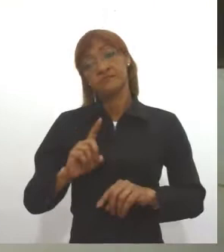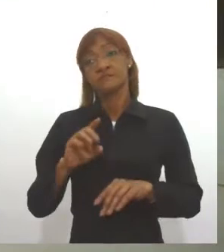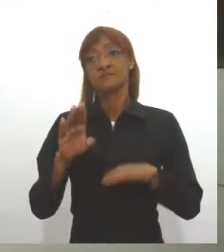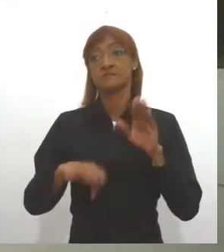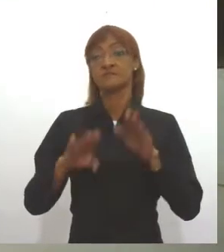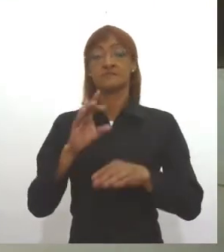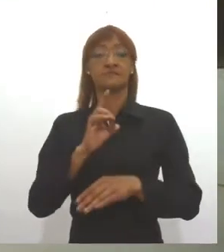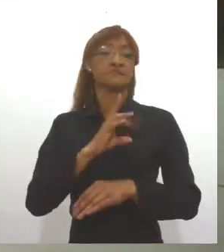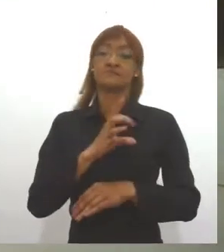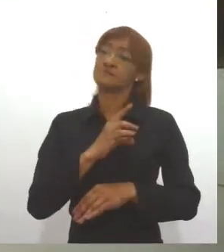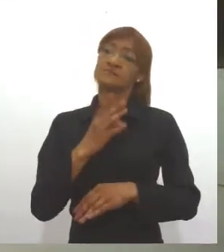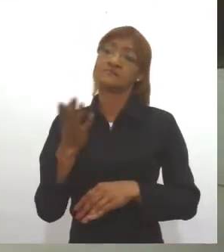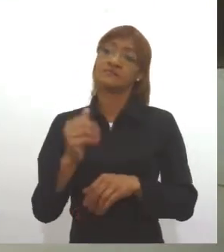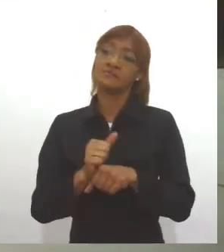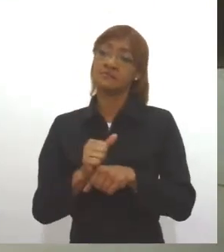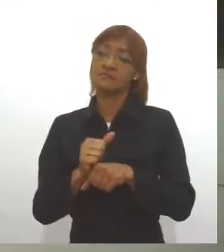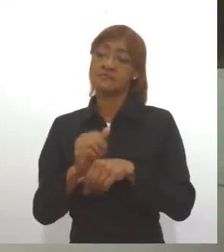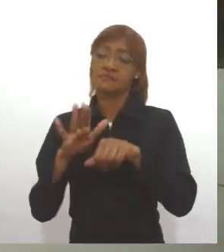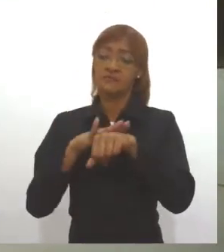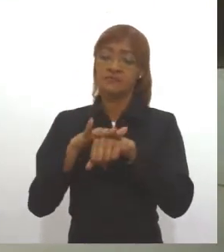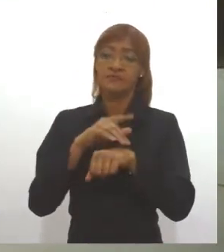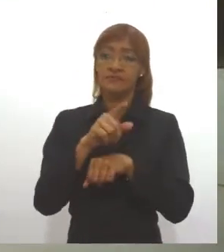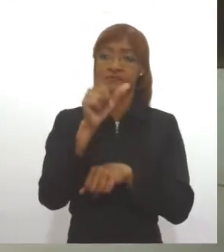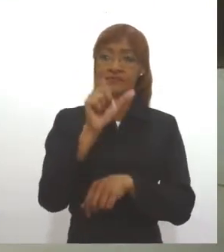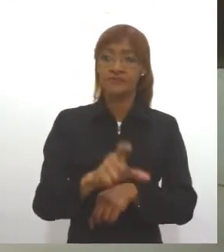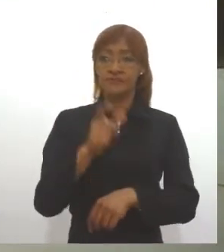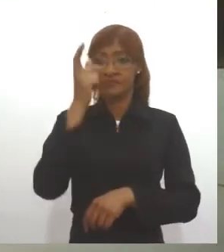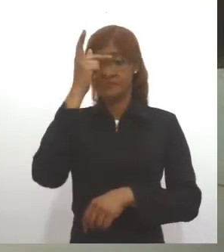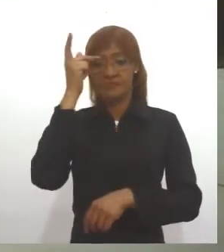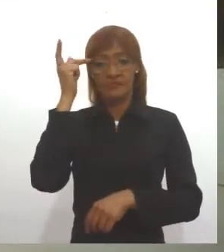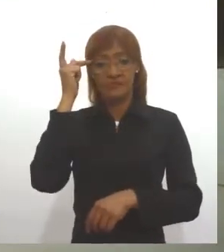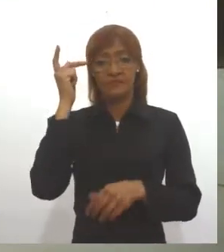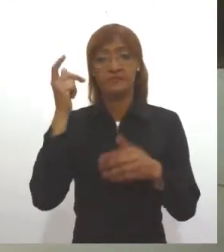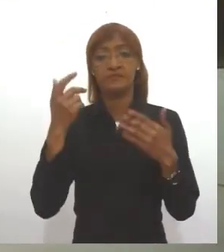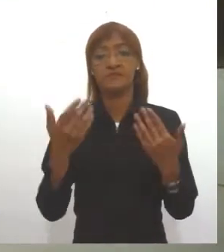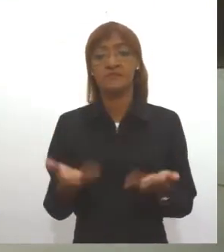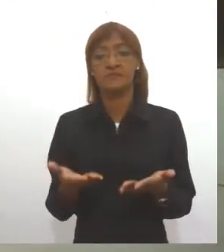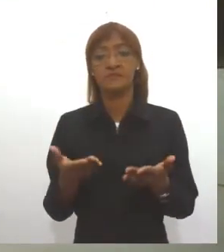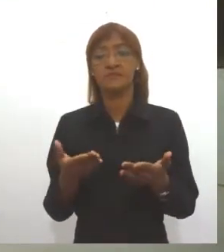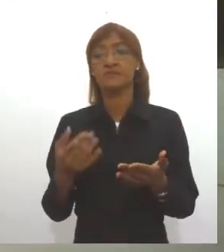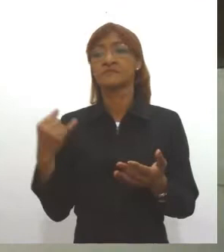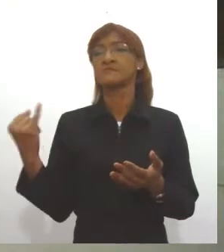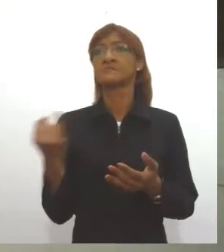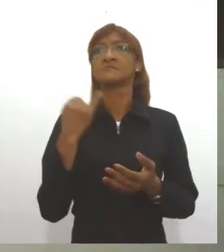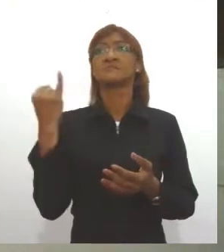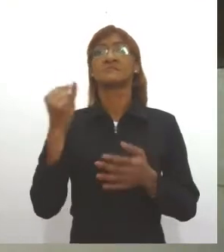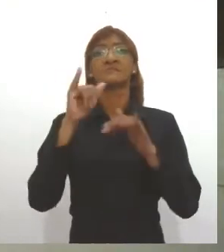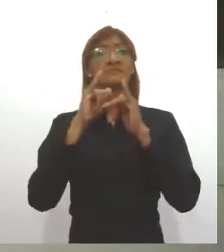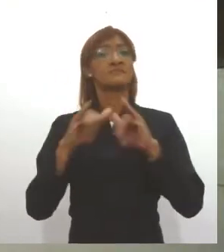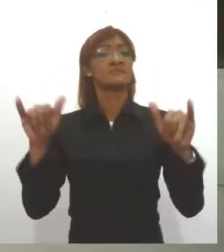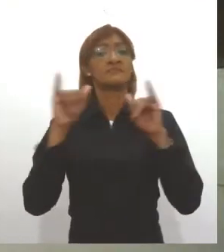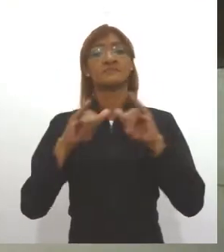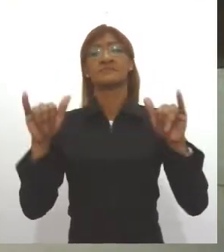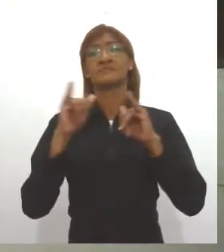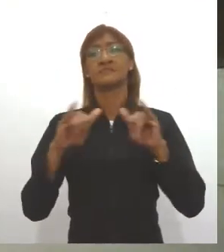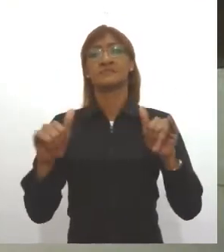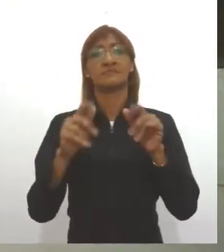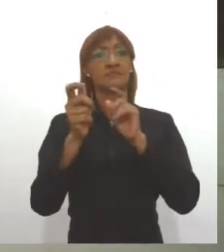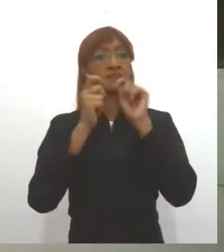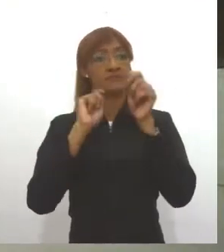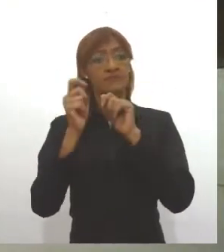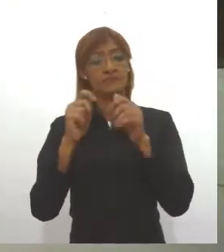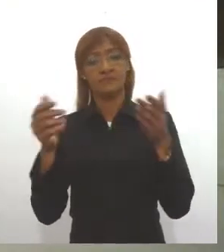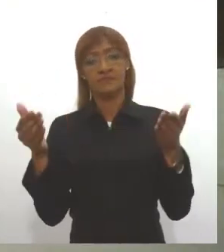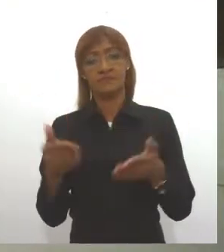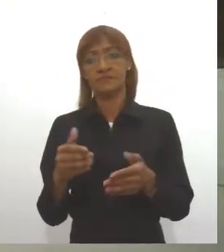de procurar alguém, de buscar ajuda. Então o centro é muito importante, campanhas como são muito importantes. Uma entrevista aqui, né, com o